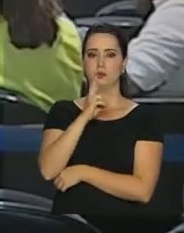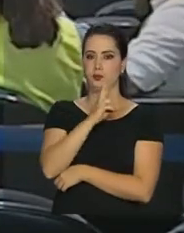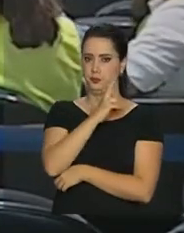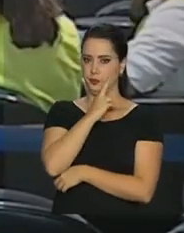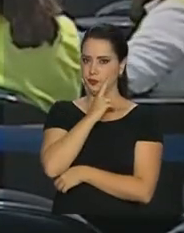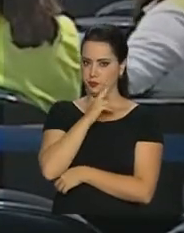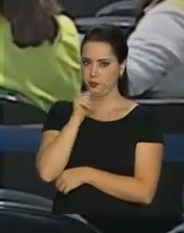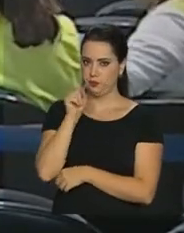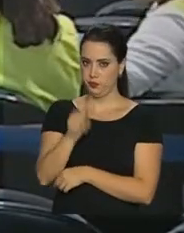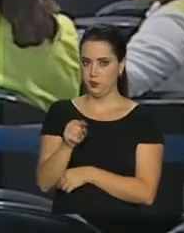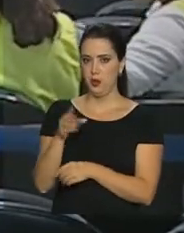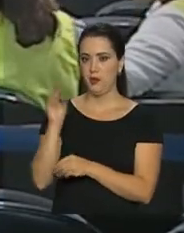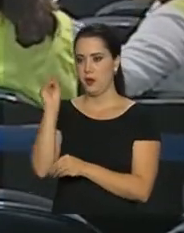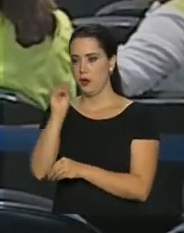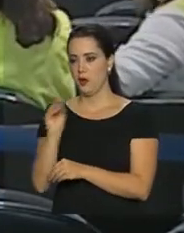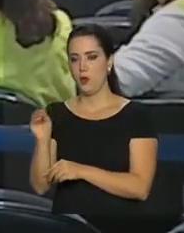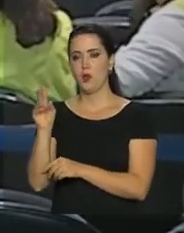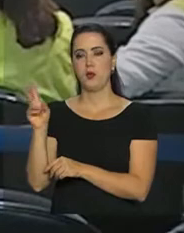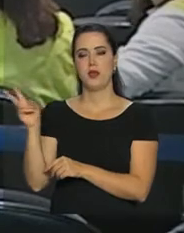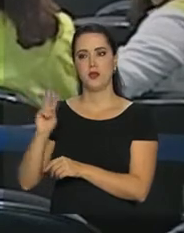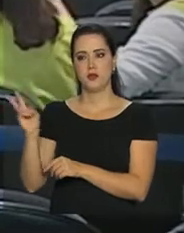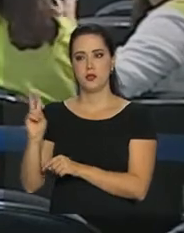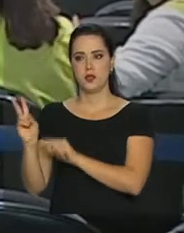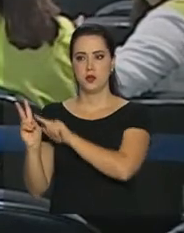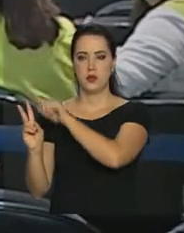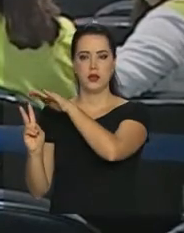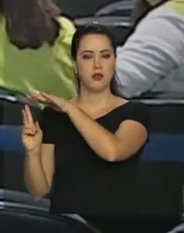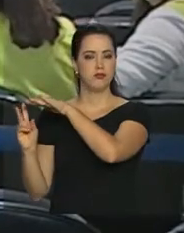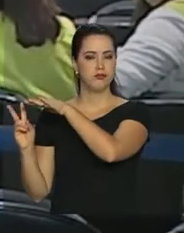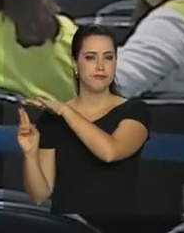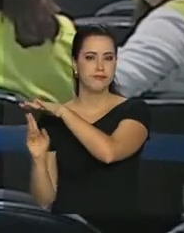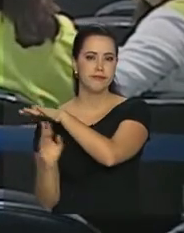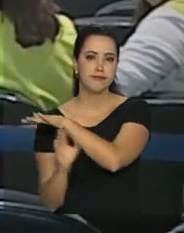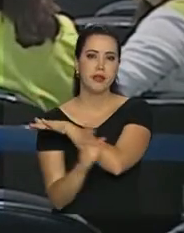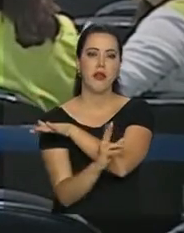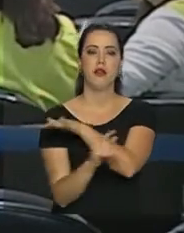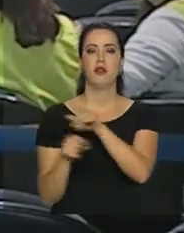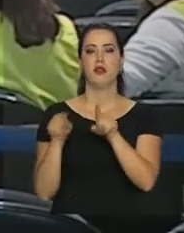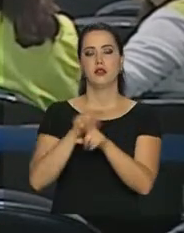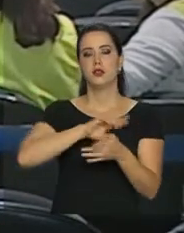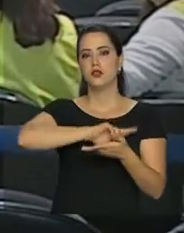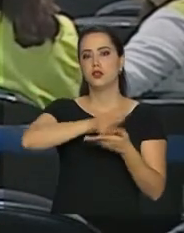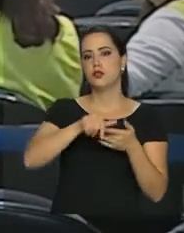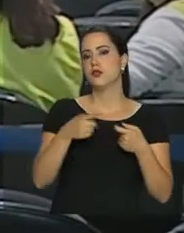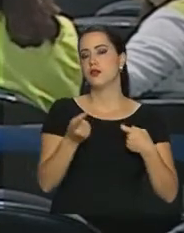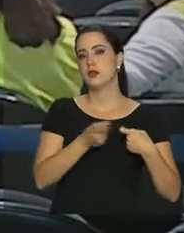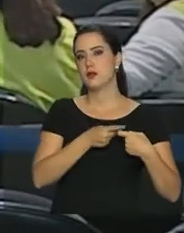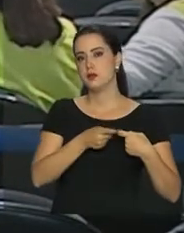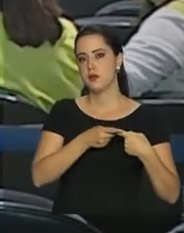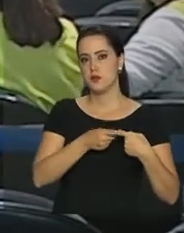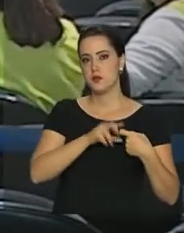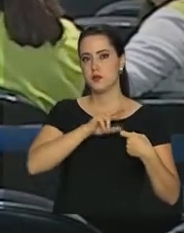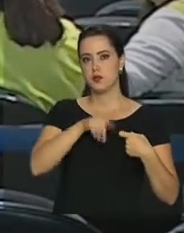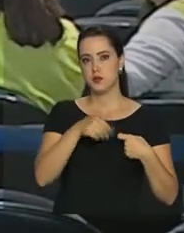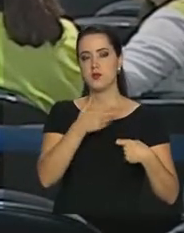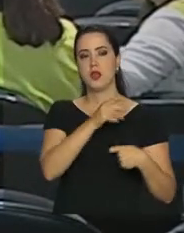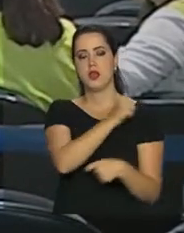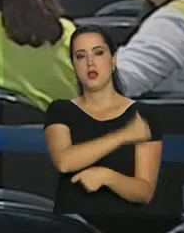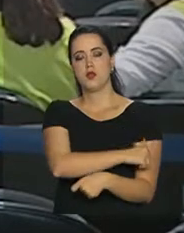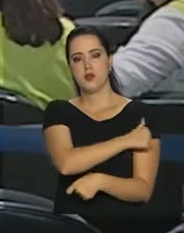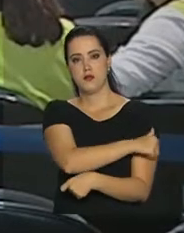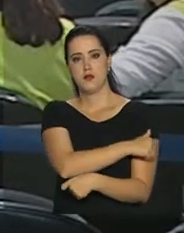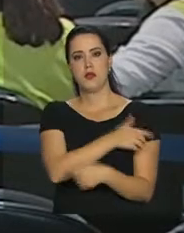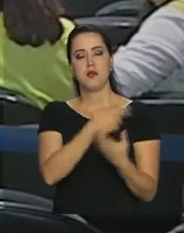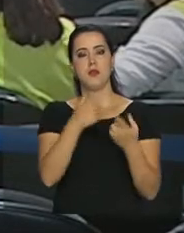que chegaram ao país são de ecologistas obstetras pediatras infectologistas oftalmologistas enfermeiros e técnicos de laboratório